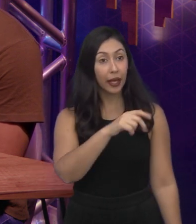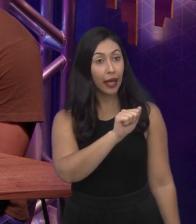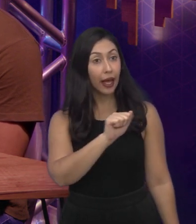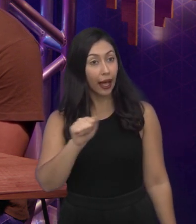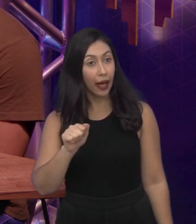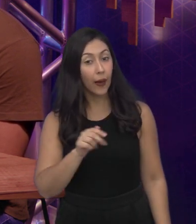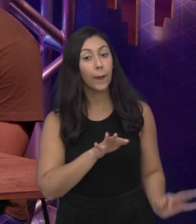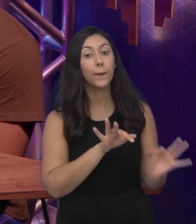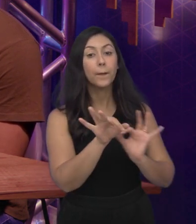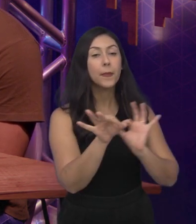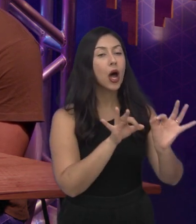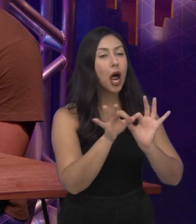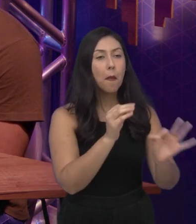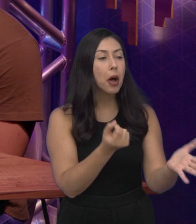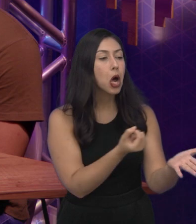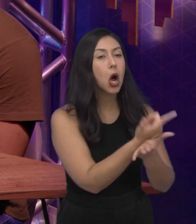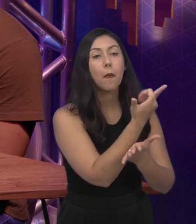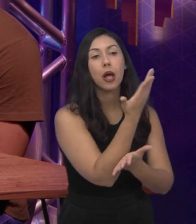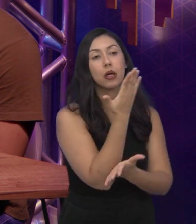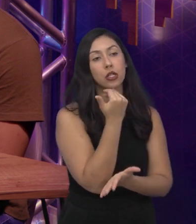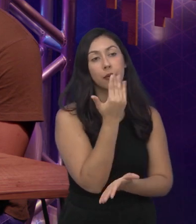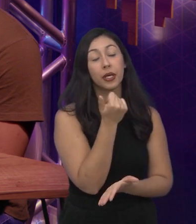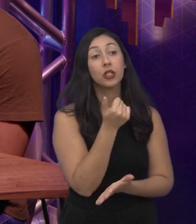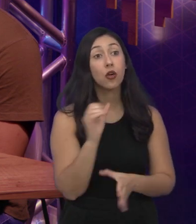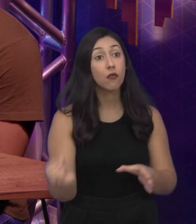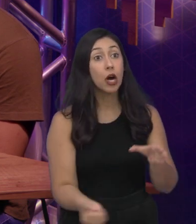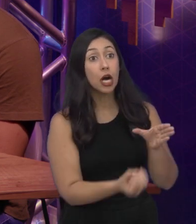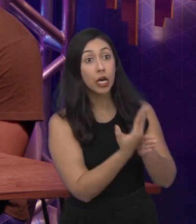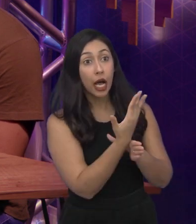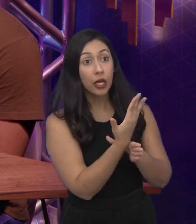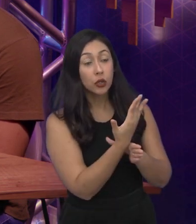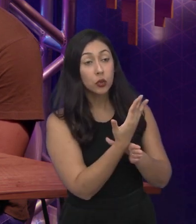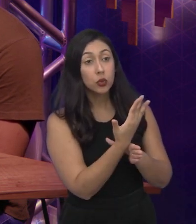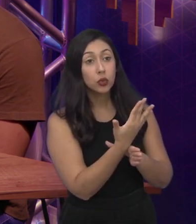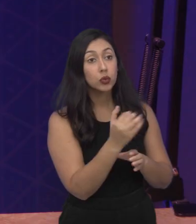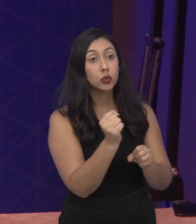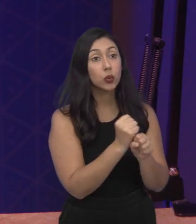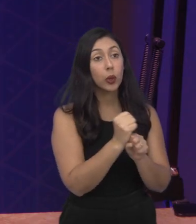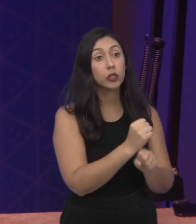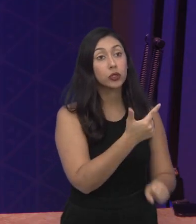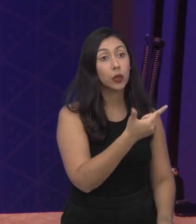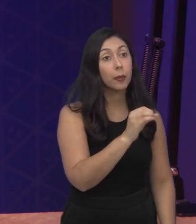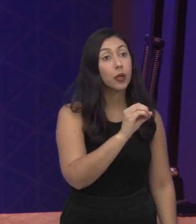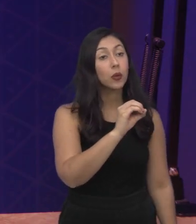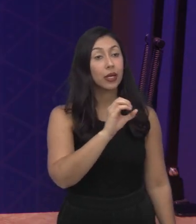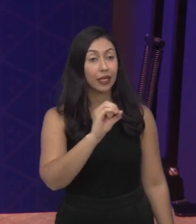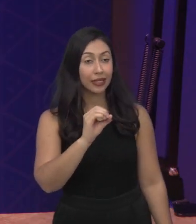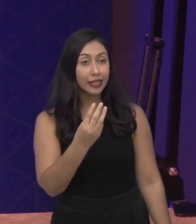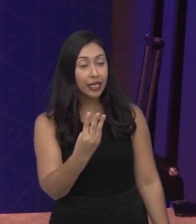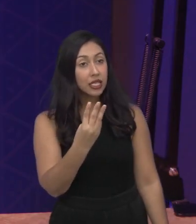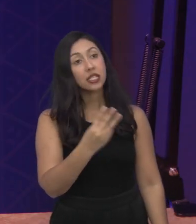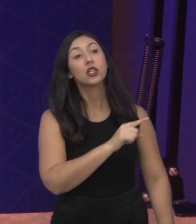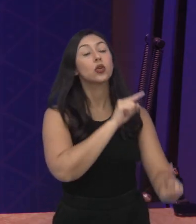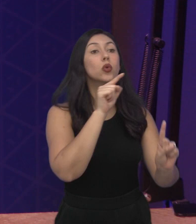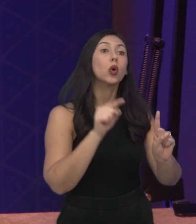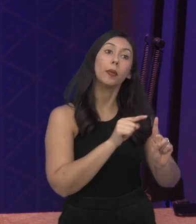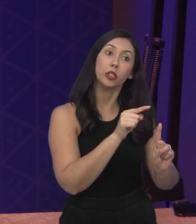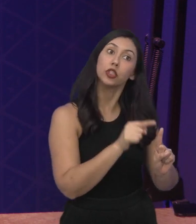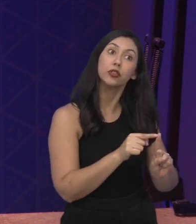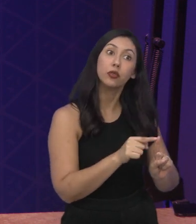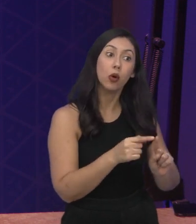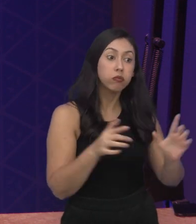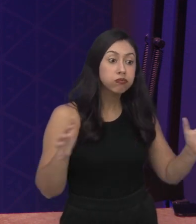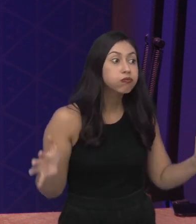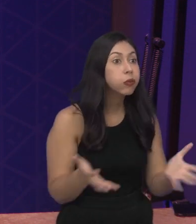o Programa de Aquisição de Alimentos, né? Ele foi criado no ano de 2003 e o programa tem como objetivo promover o acesso